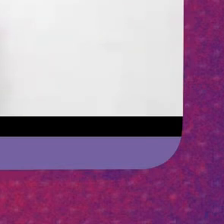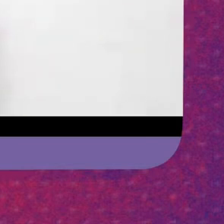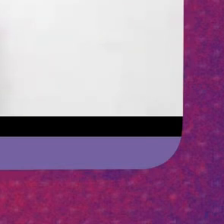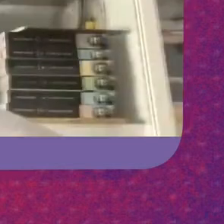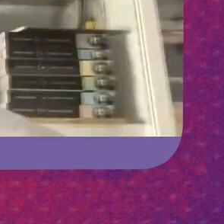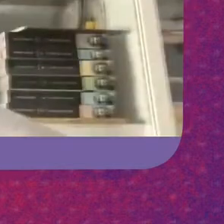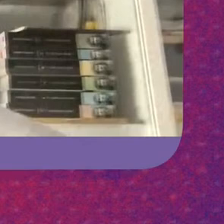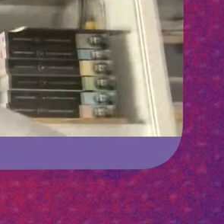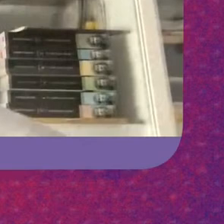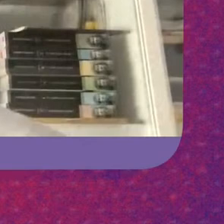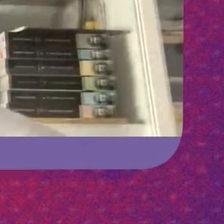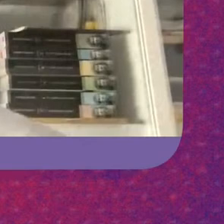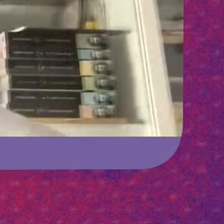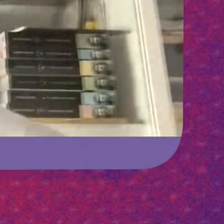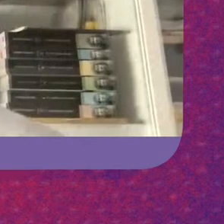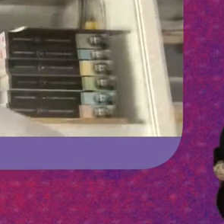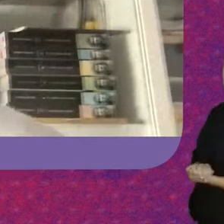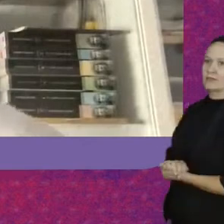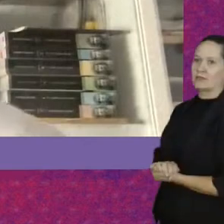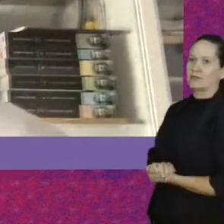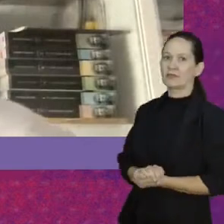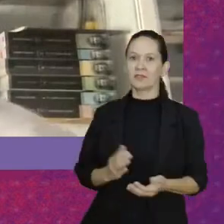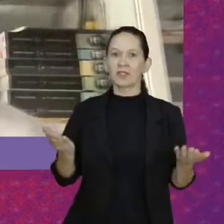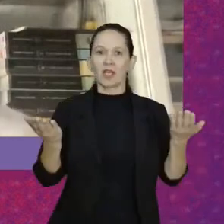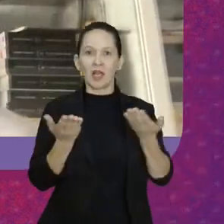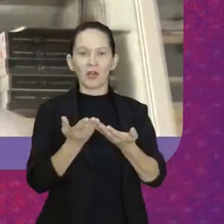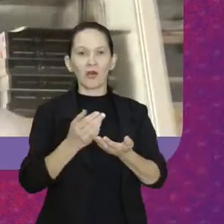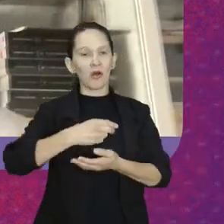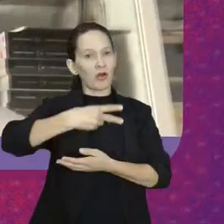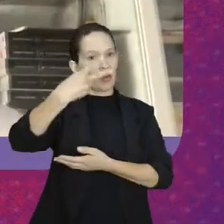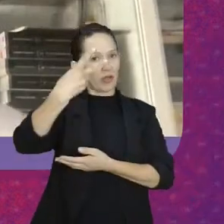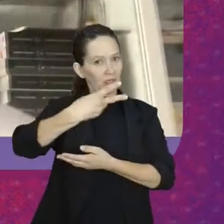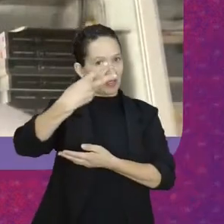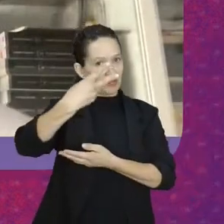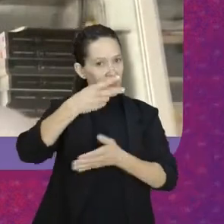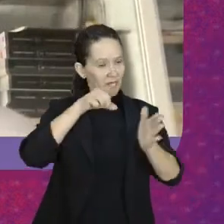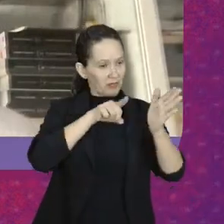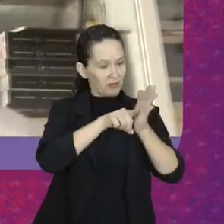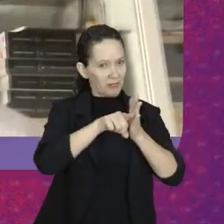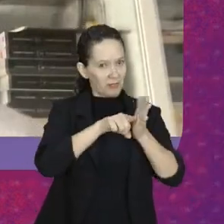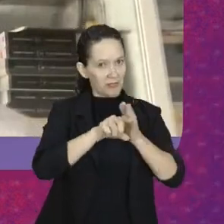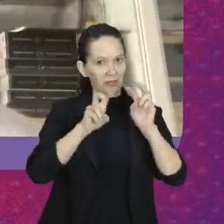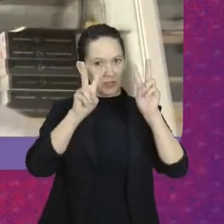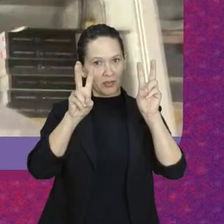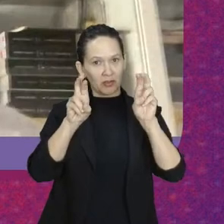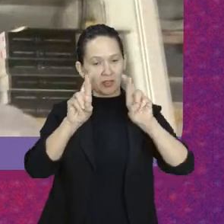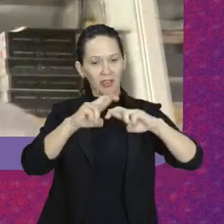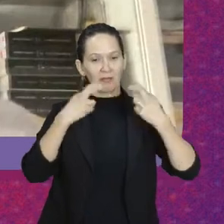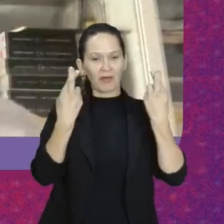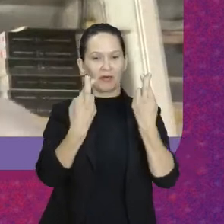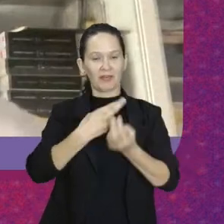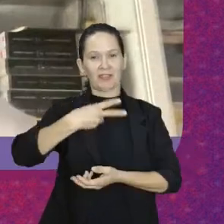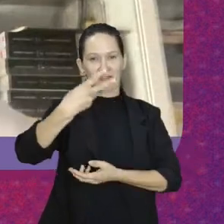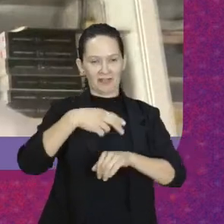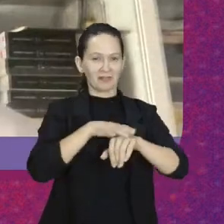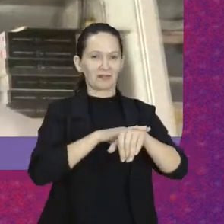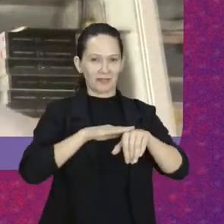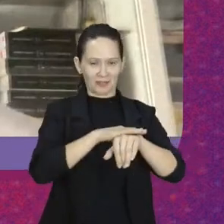vocês. Bem, agora vamos para a nossa segunda questão, a nossa segunda rodada aqui de